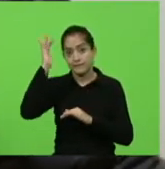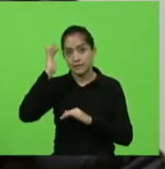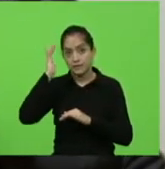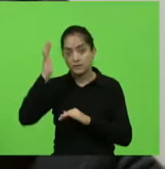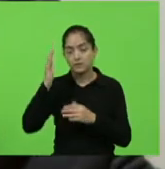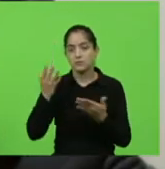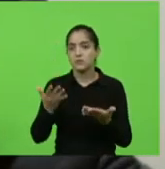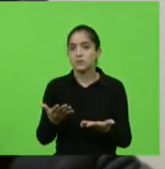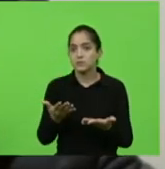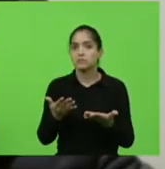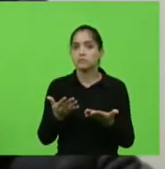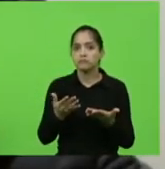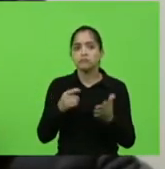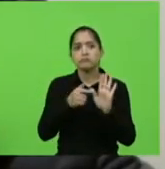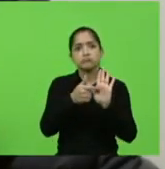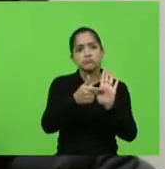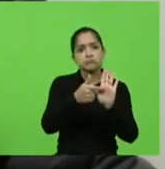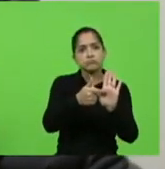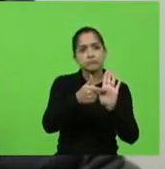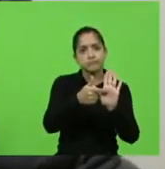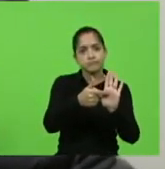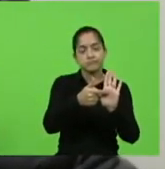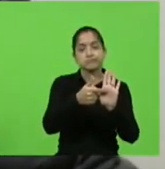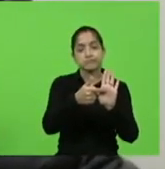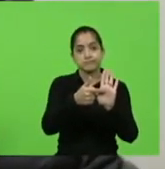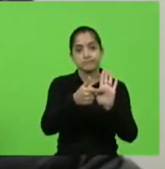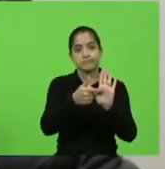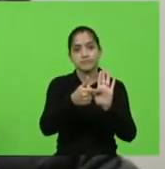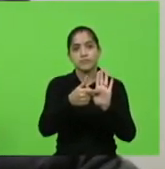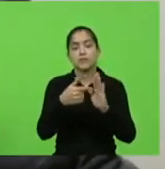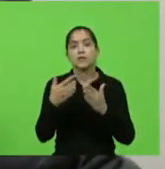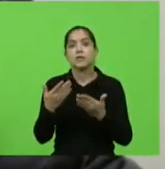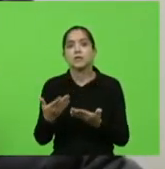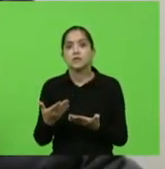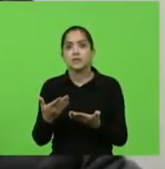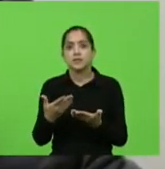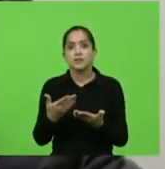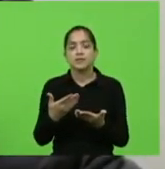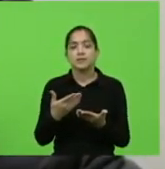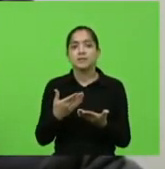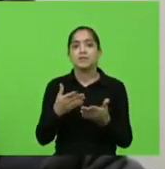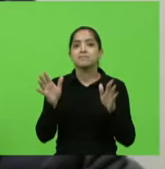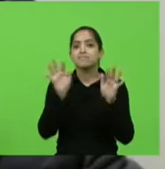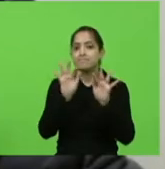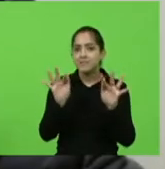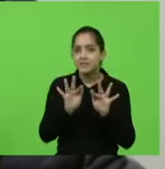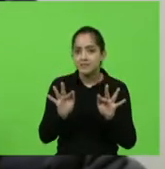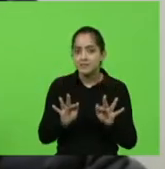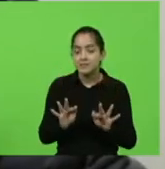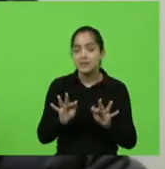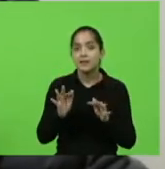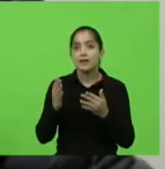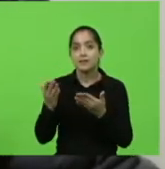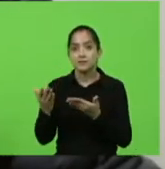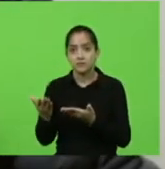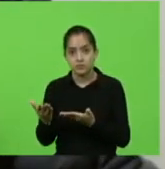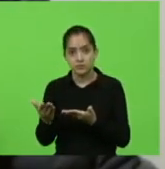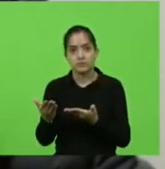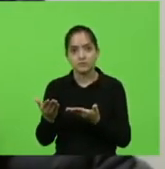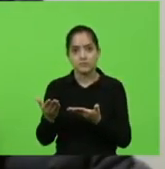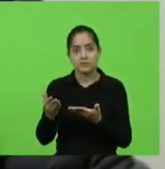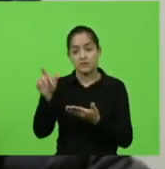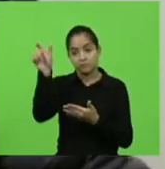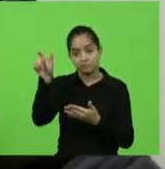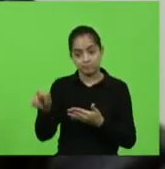fizemos muitos apontamentos. E, nesse sentido, também tive a felicidade de deixar para o